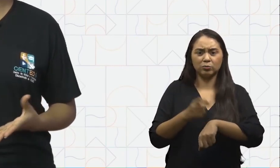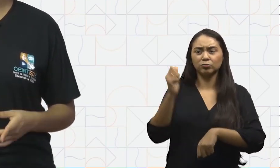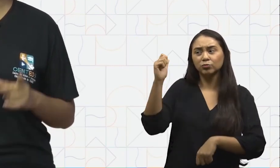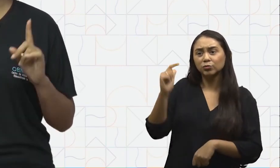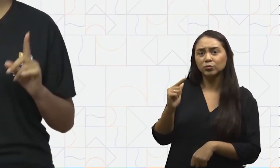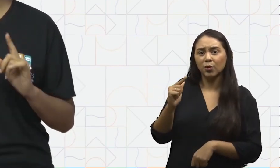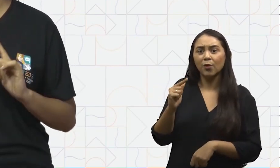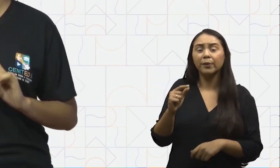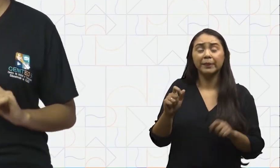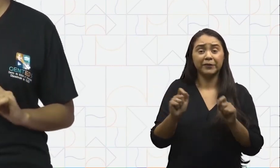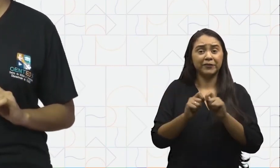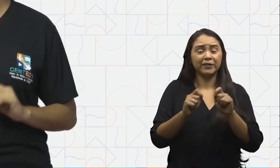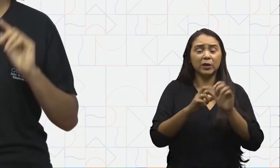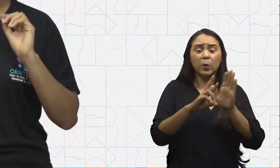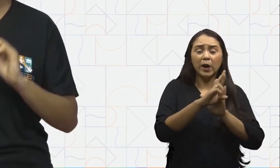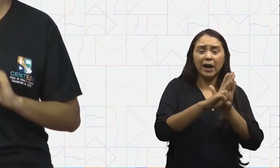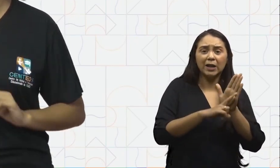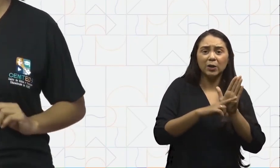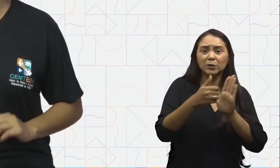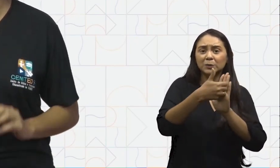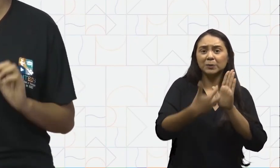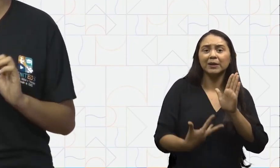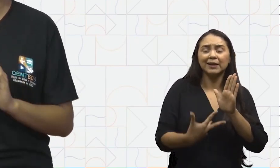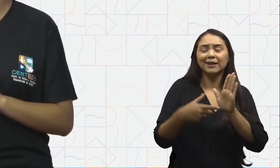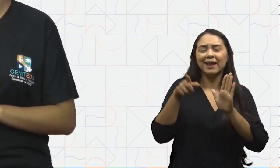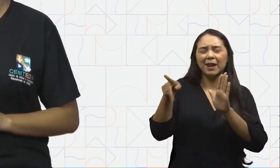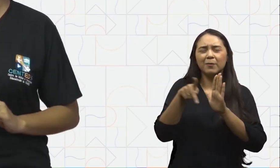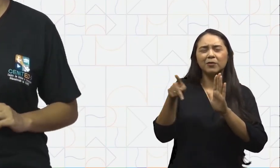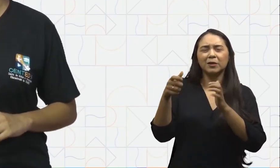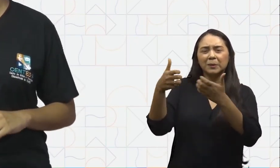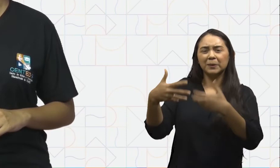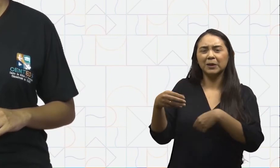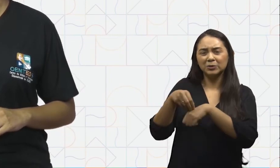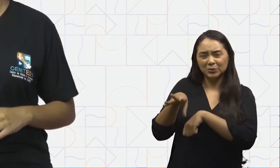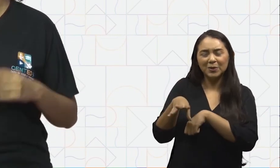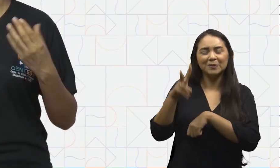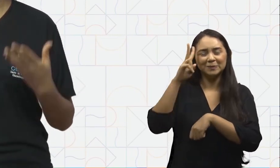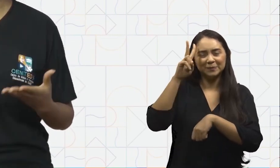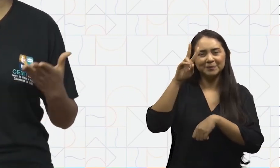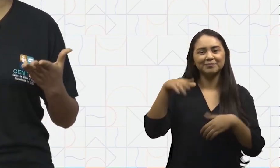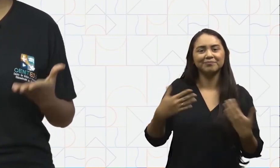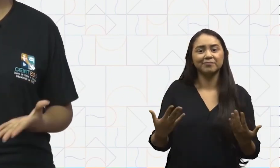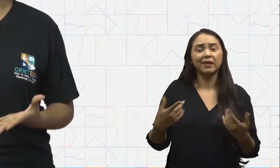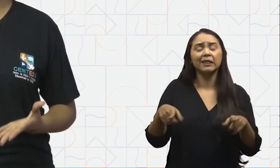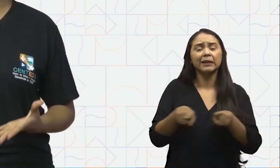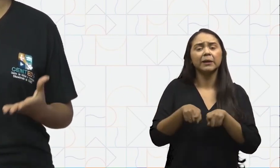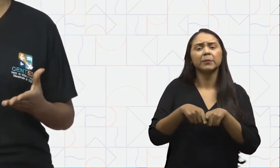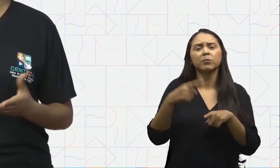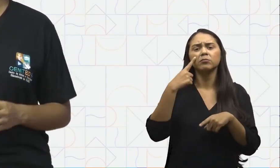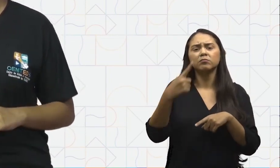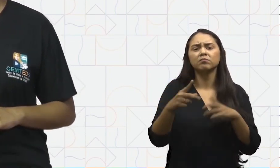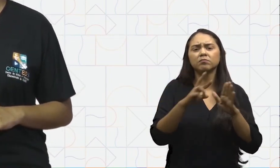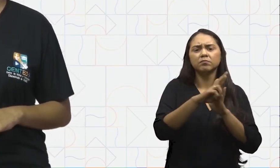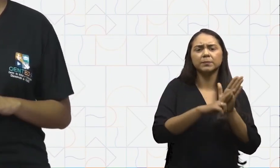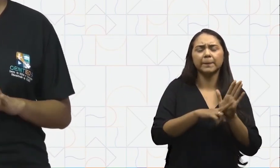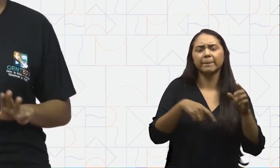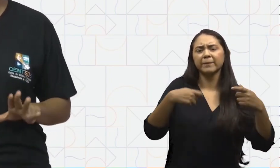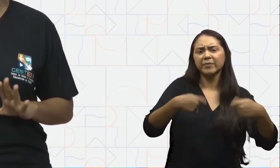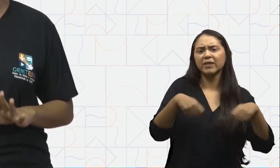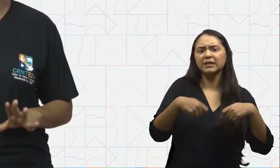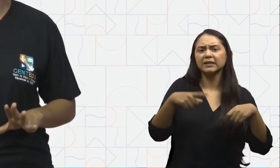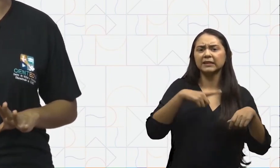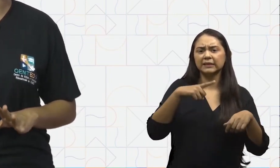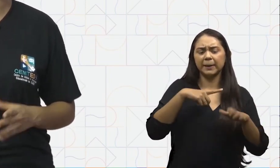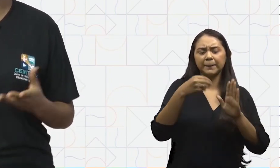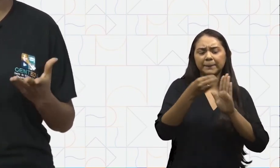o relatório desse experimento a partir do texto instrucional dele. Vimos que o relatório precisa ser escrito a partir